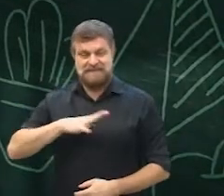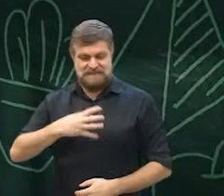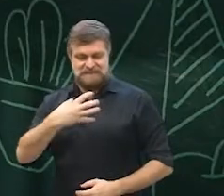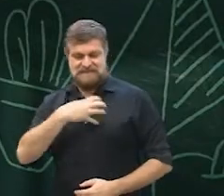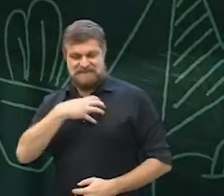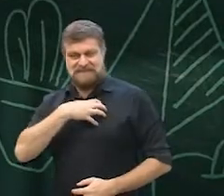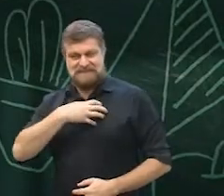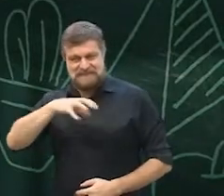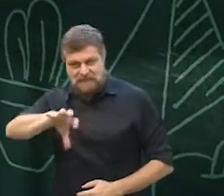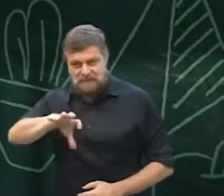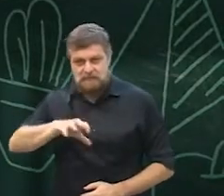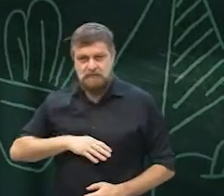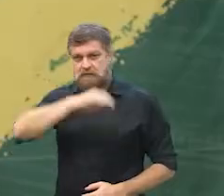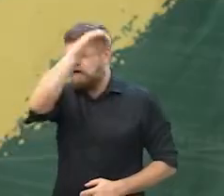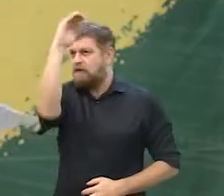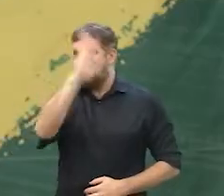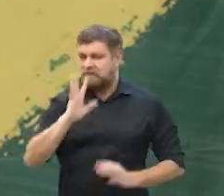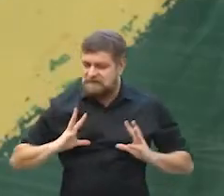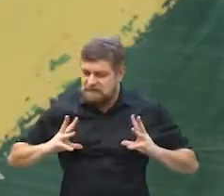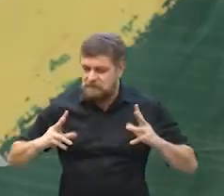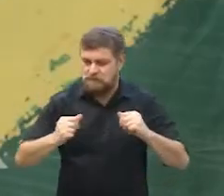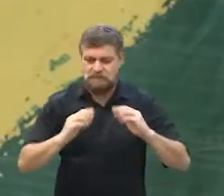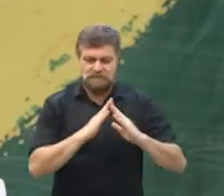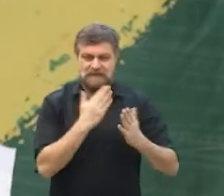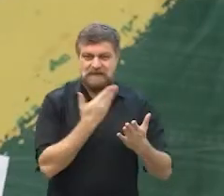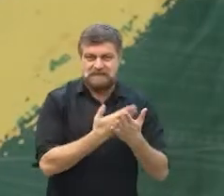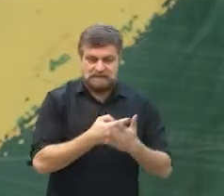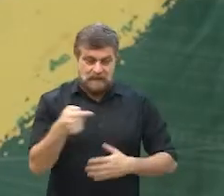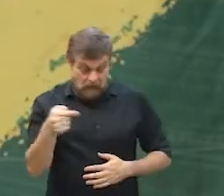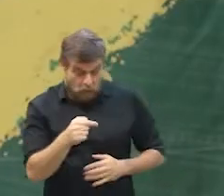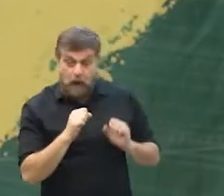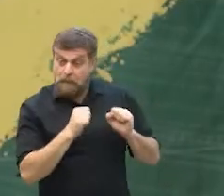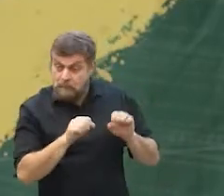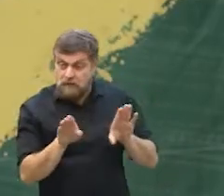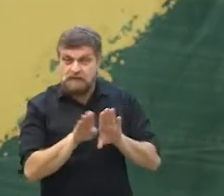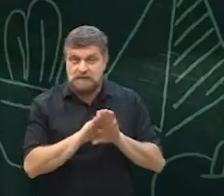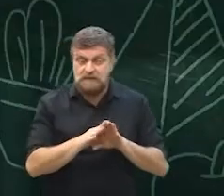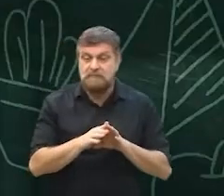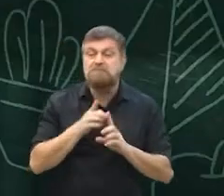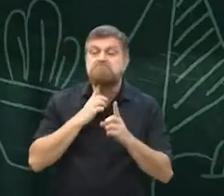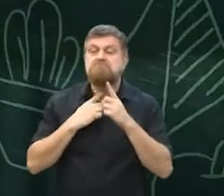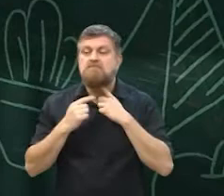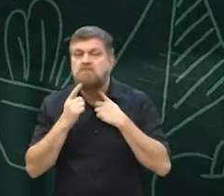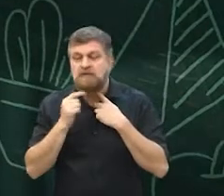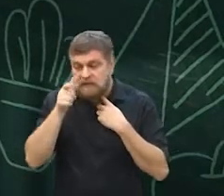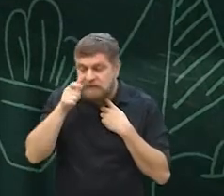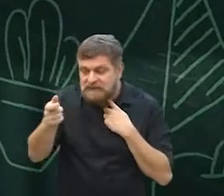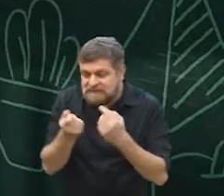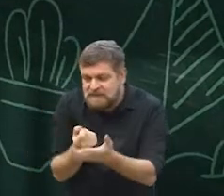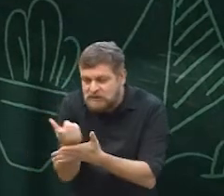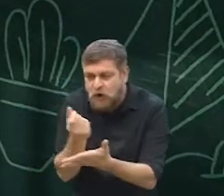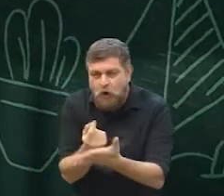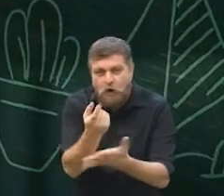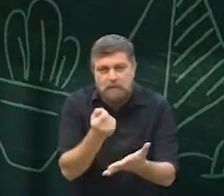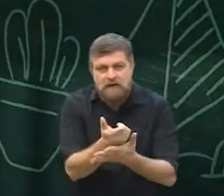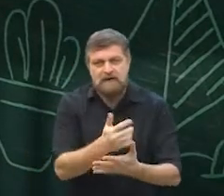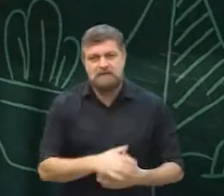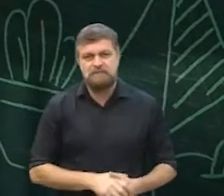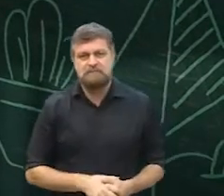quem queira, logicamente, adquirir. As próprias escolas, né, professor, também é algo muito interessante nesse caso,